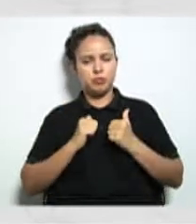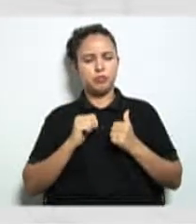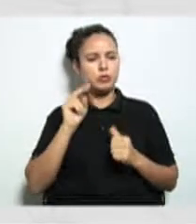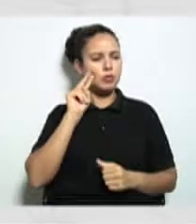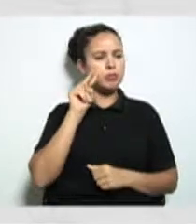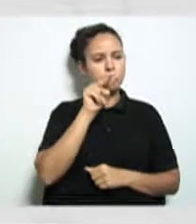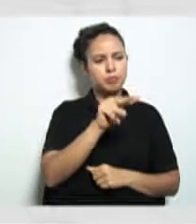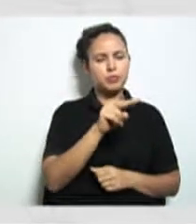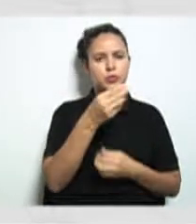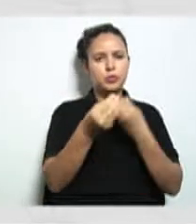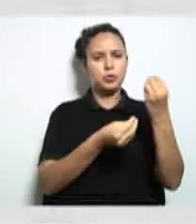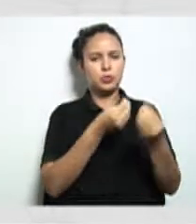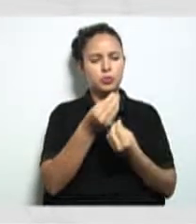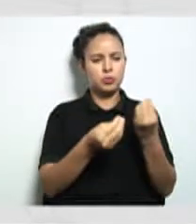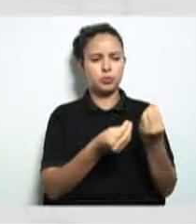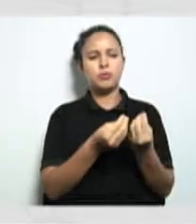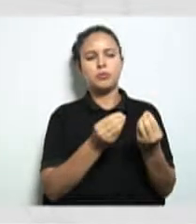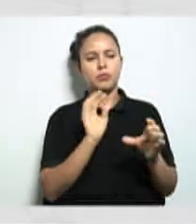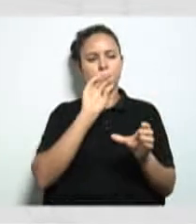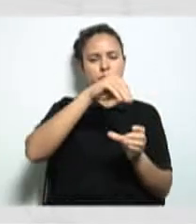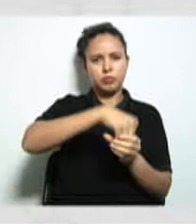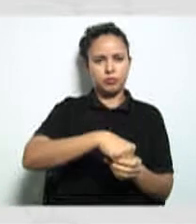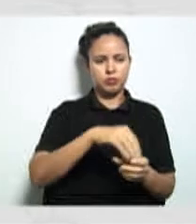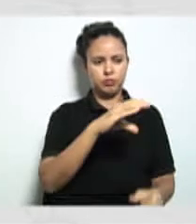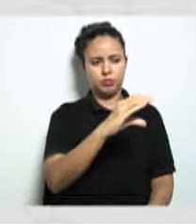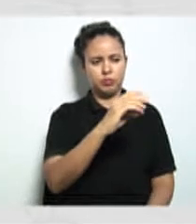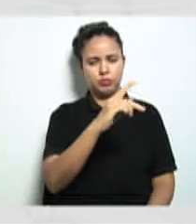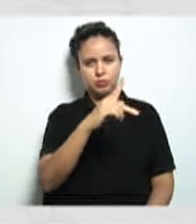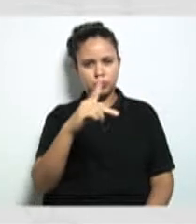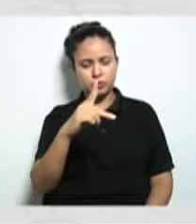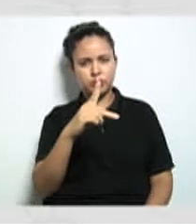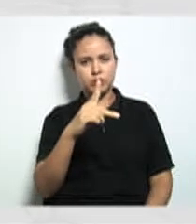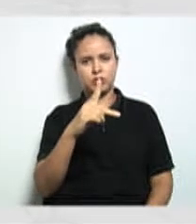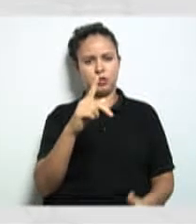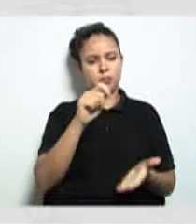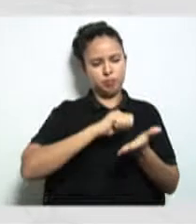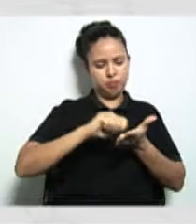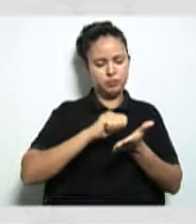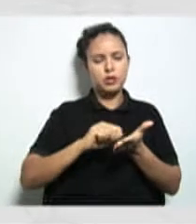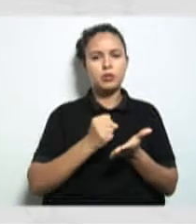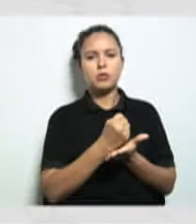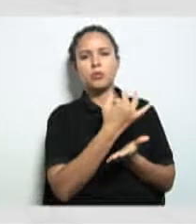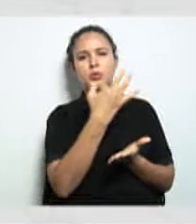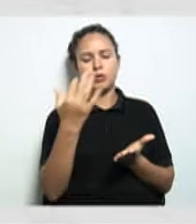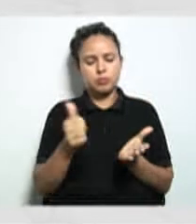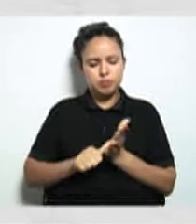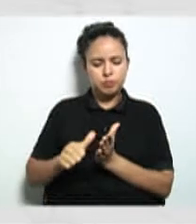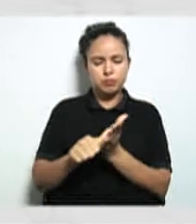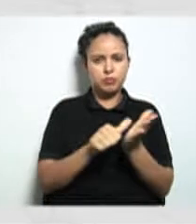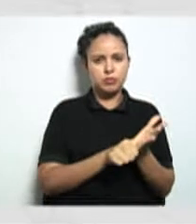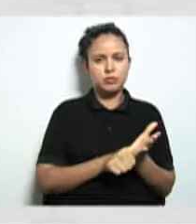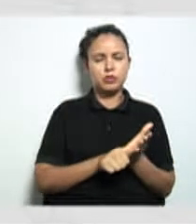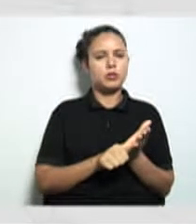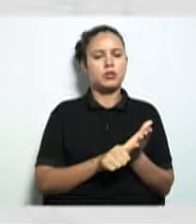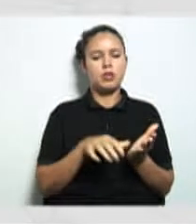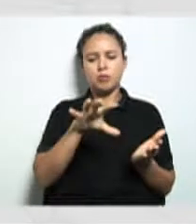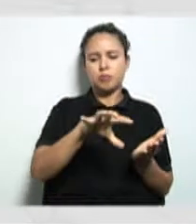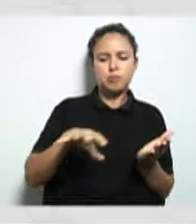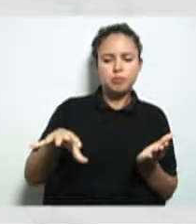cooperativa, e aí eu vou fazer uma descrição dessa cooperativa. Quantos cooperados tem, qual é o ramo de atividade que